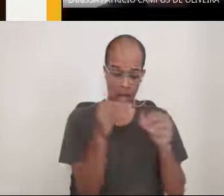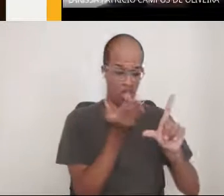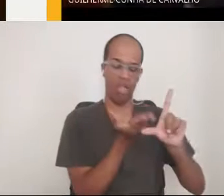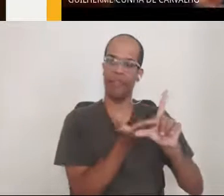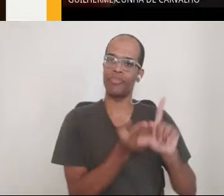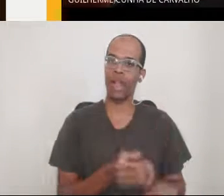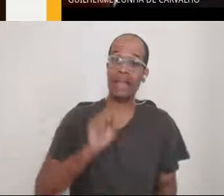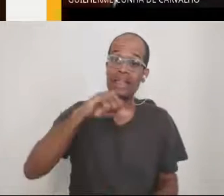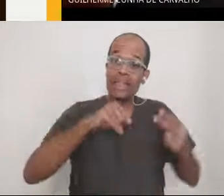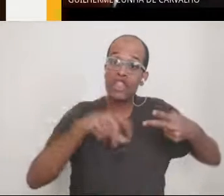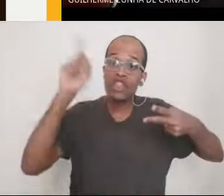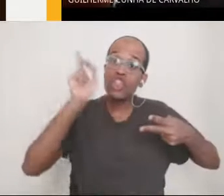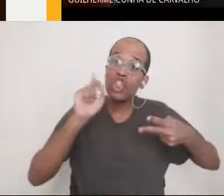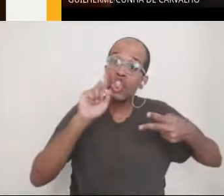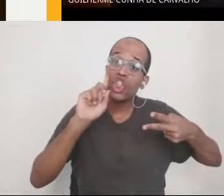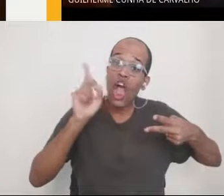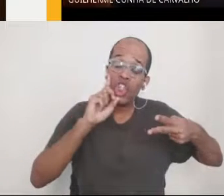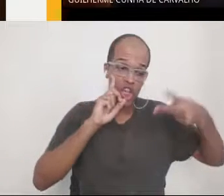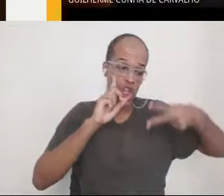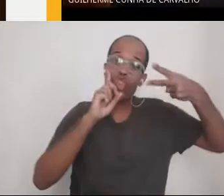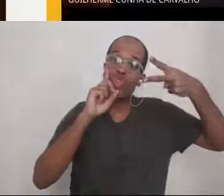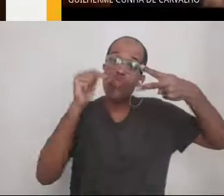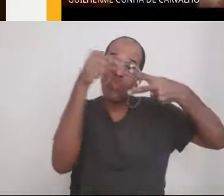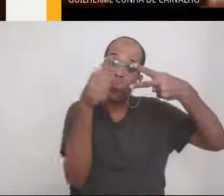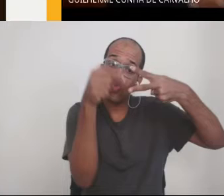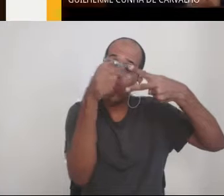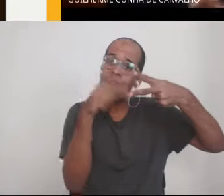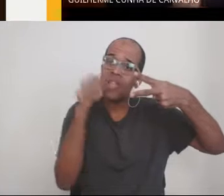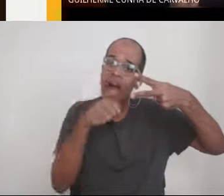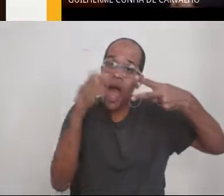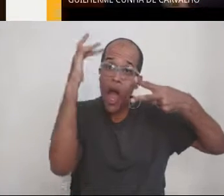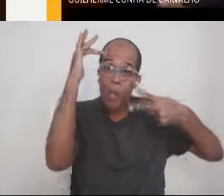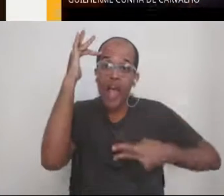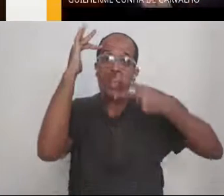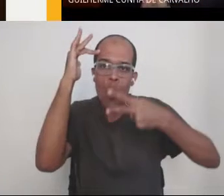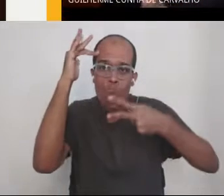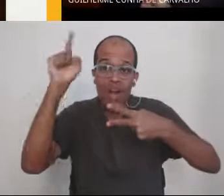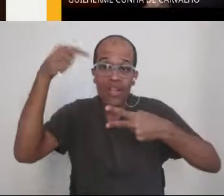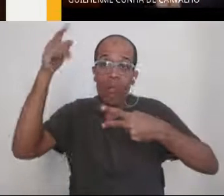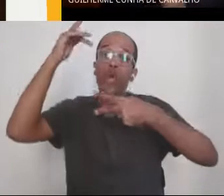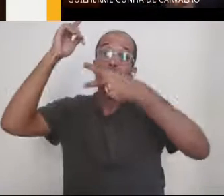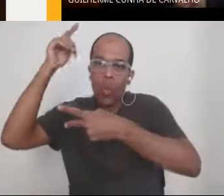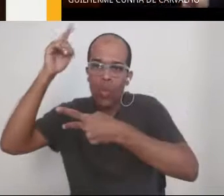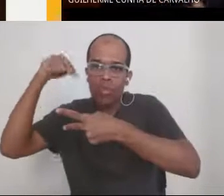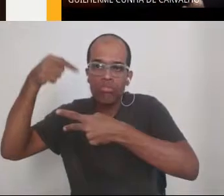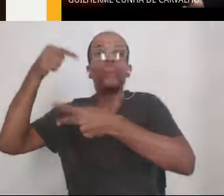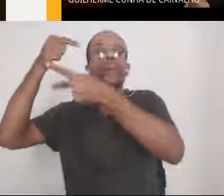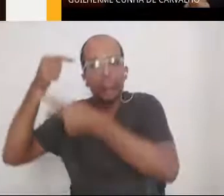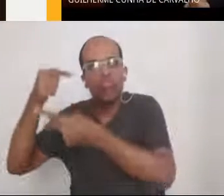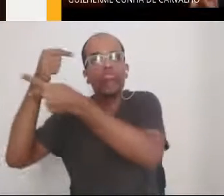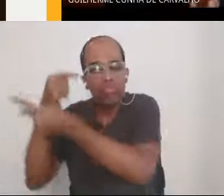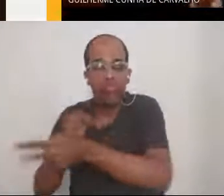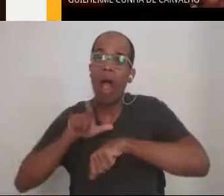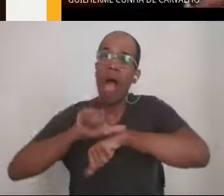você colocar 2 matérias por dia, você com certeza não vai deixar nada se atrasar, tá